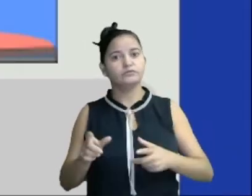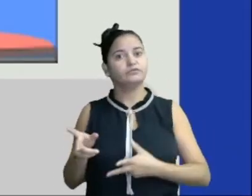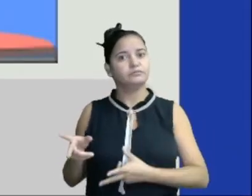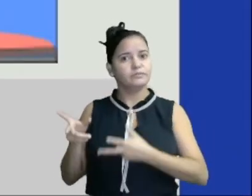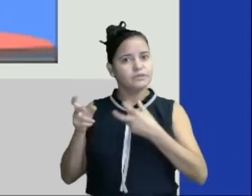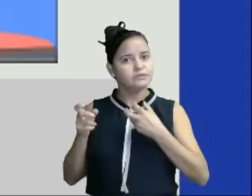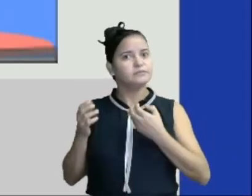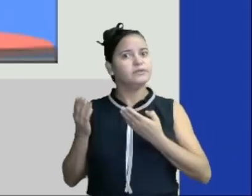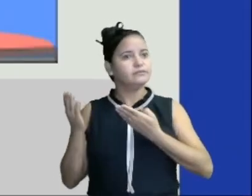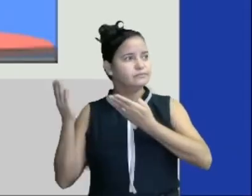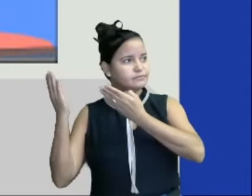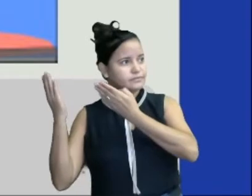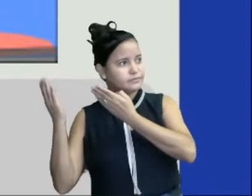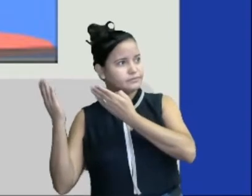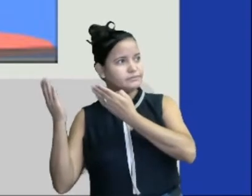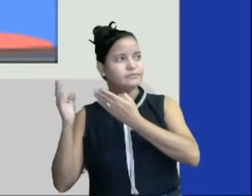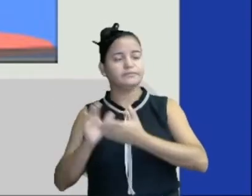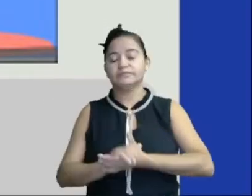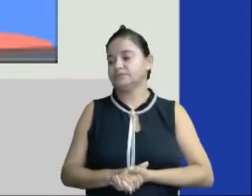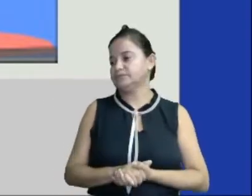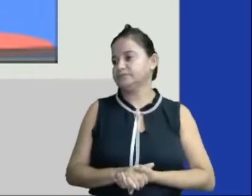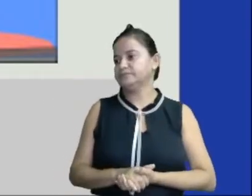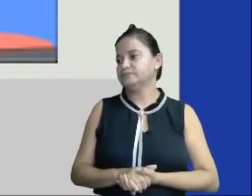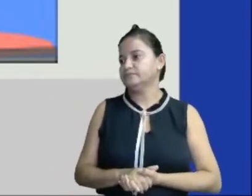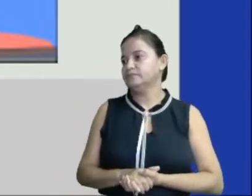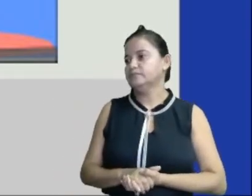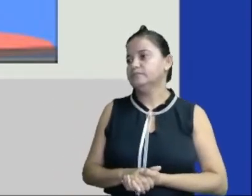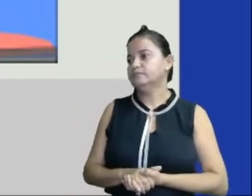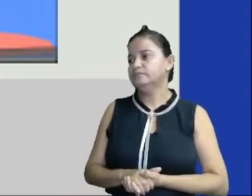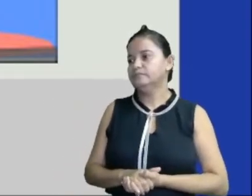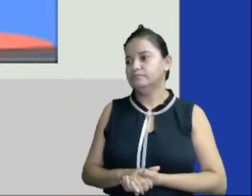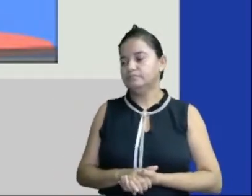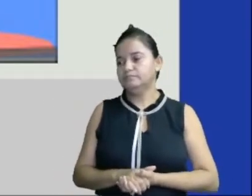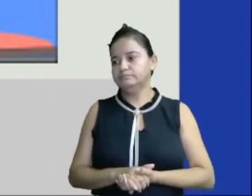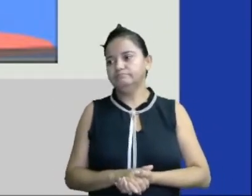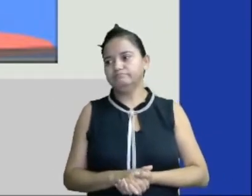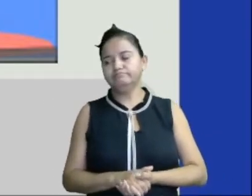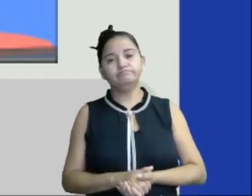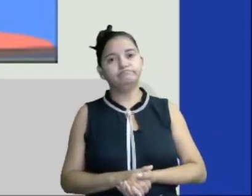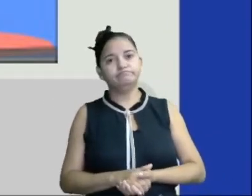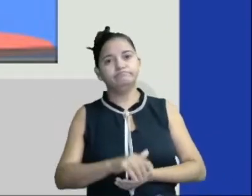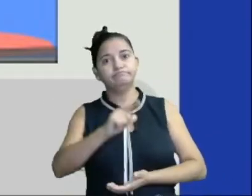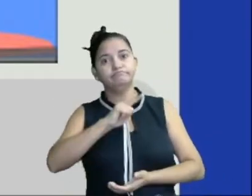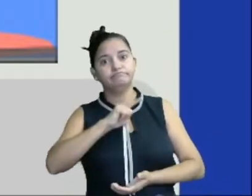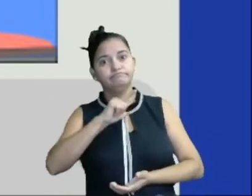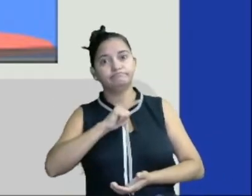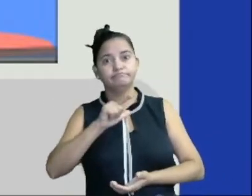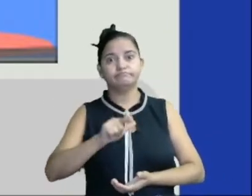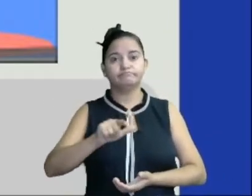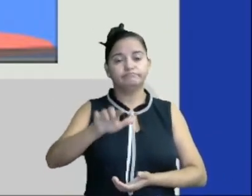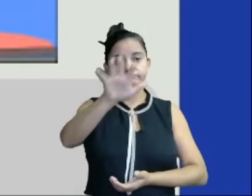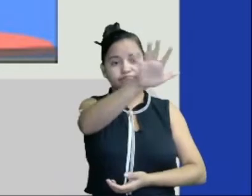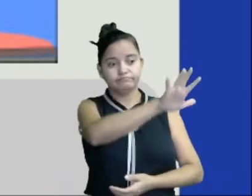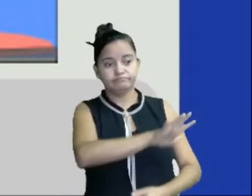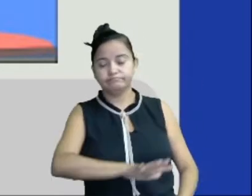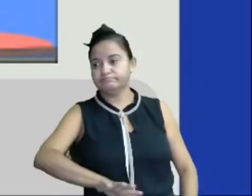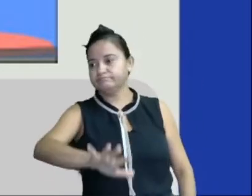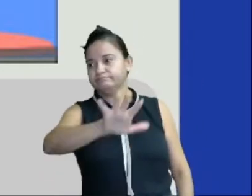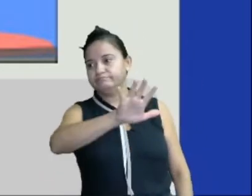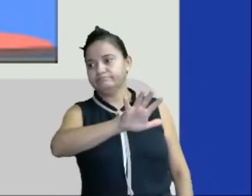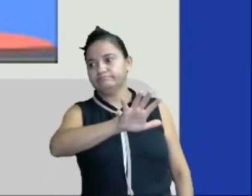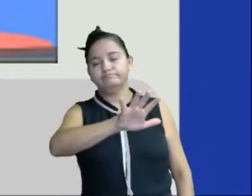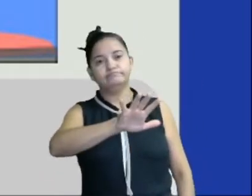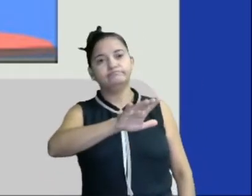nessa imagem, tá certo? Portanto, quando a gente observa uma área que passou por um processo erosivo, a gente